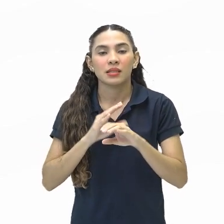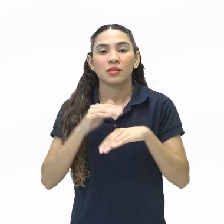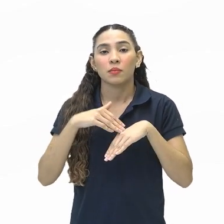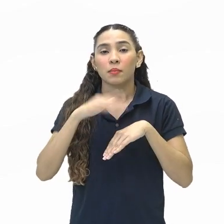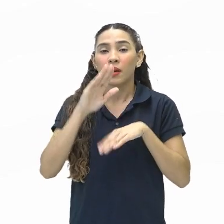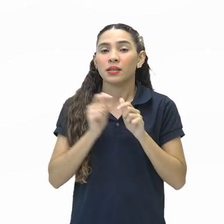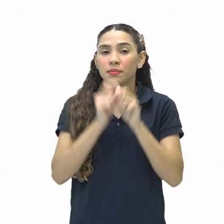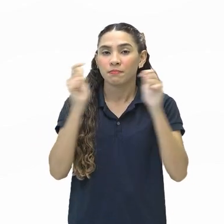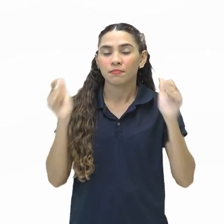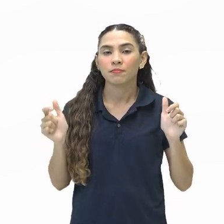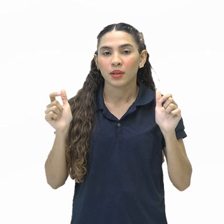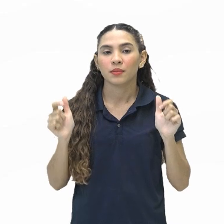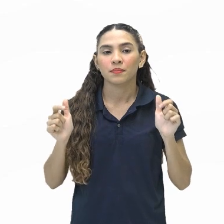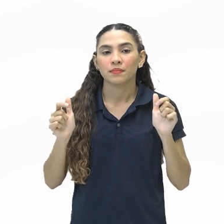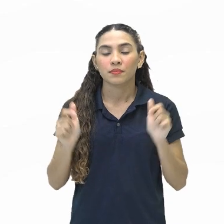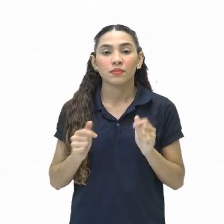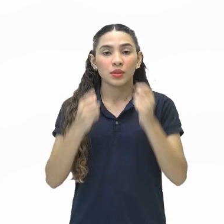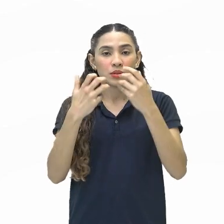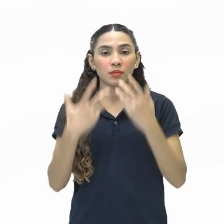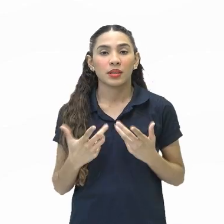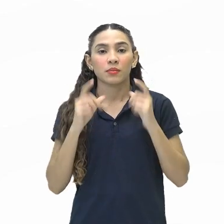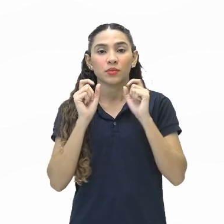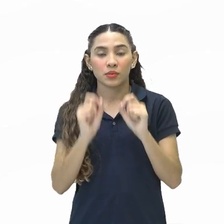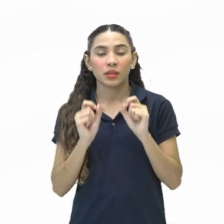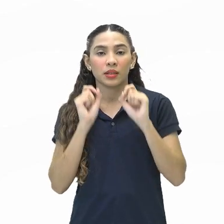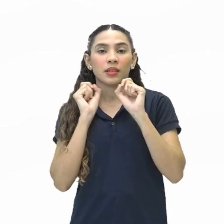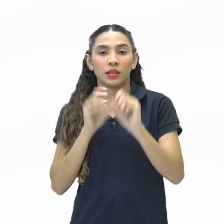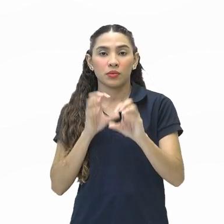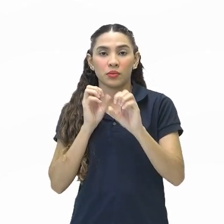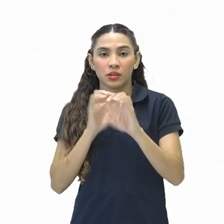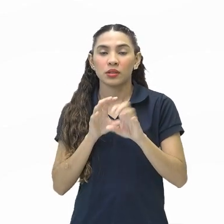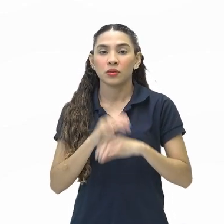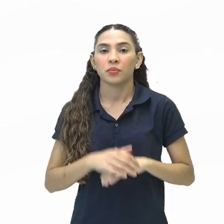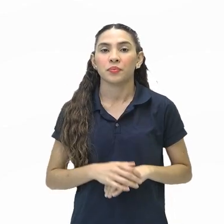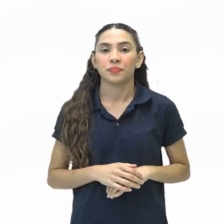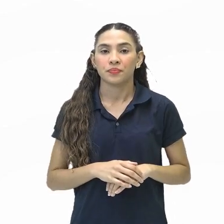mais ampla. Quando a gente falar de educação